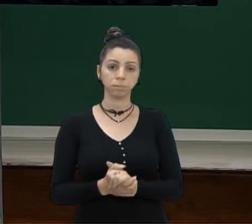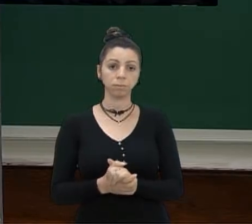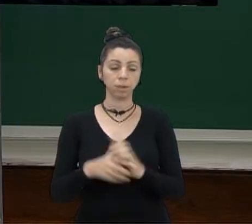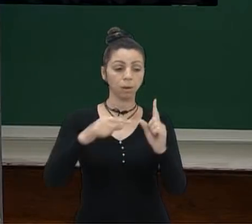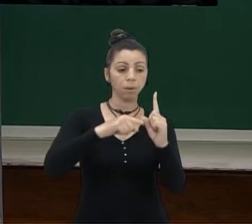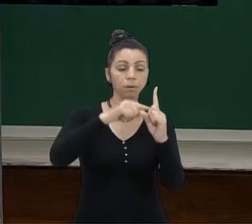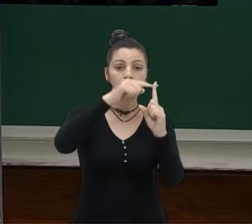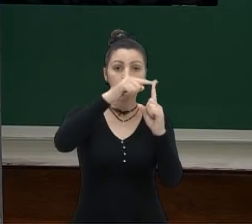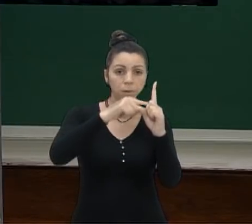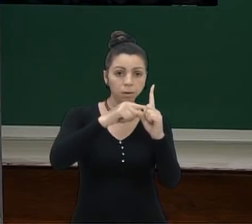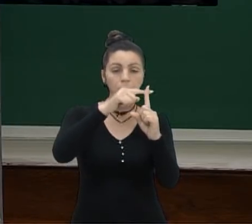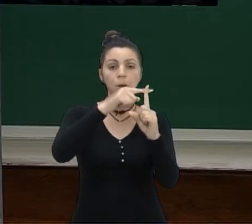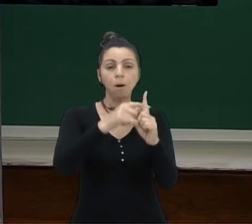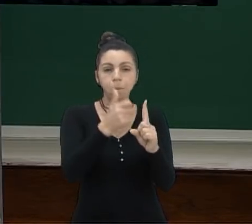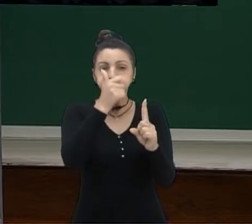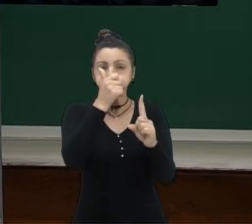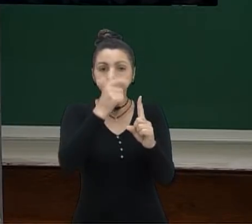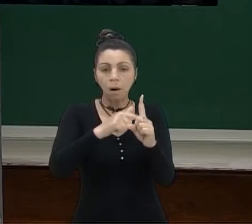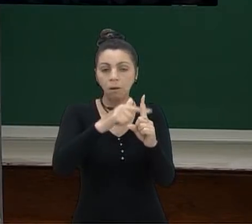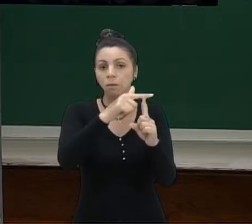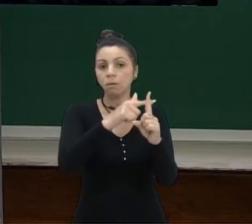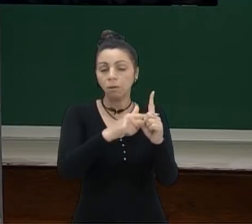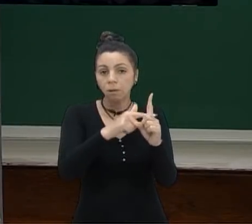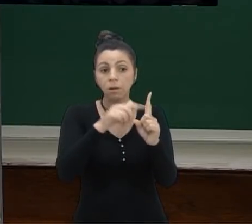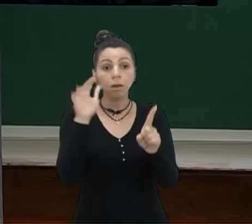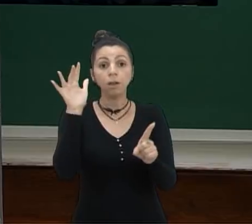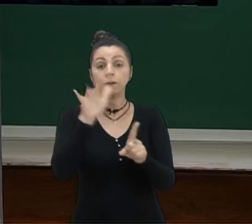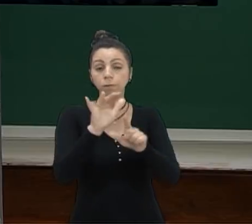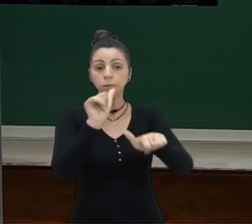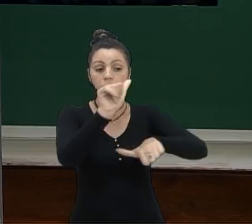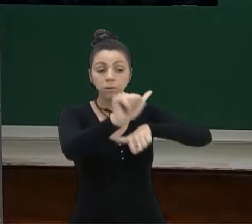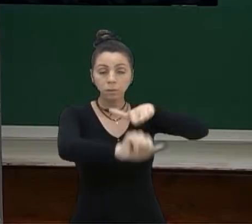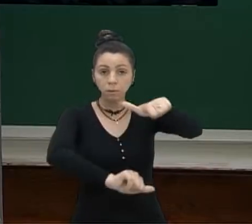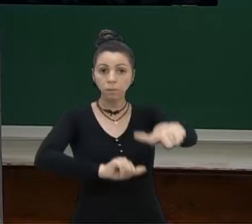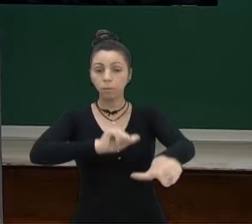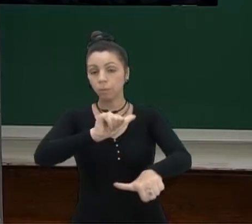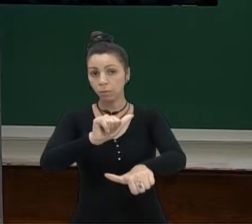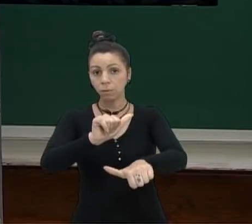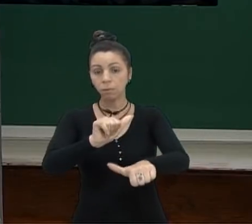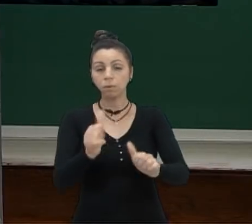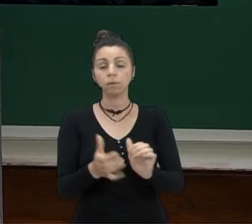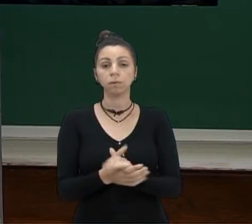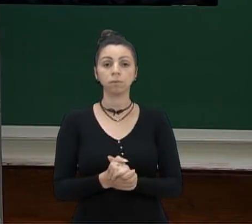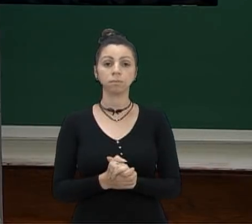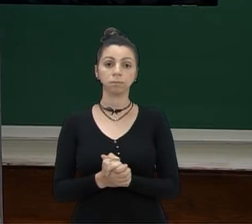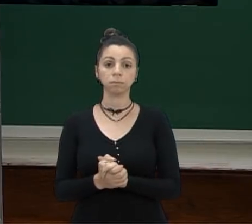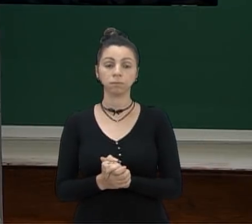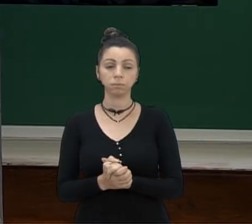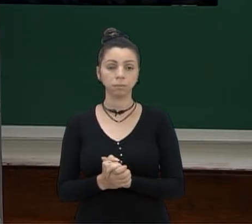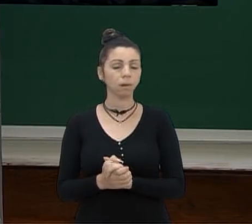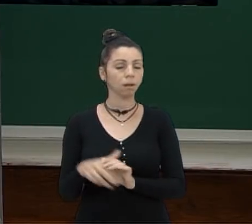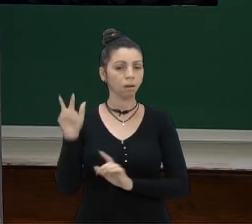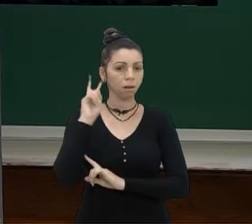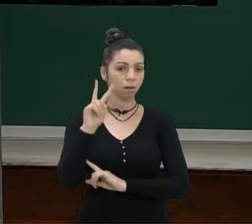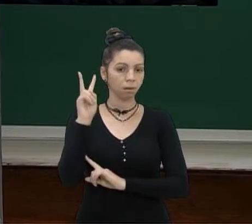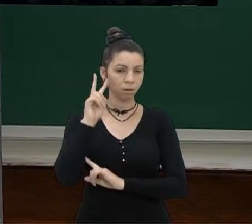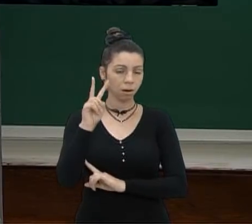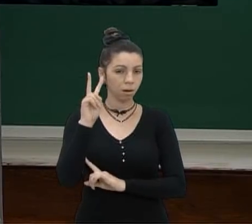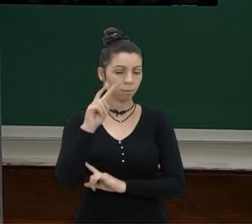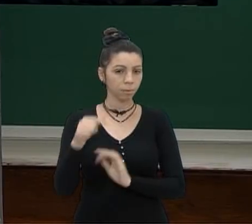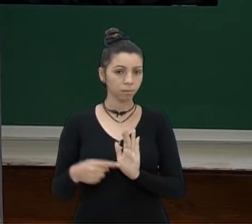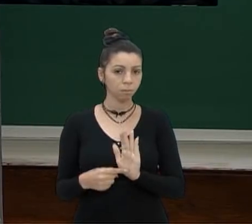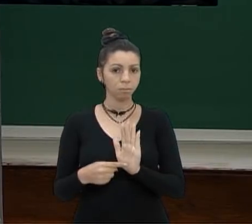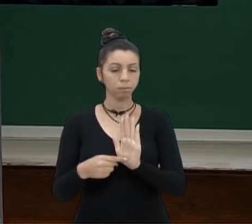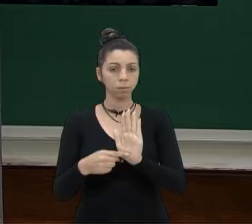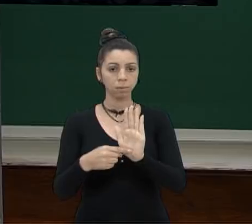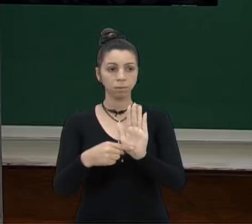temperatura e a pressão influenciam na mudança dos estados físicos. Mas lembra que eu mostrei para vocês uma animação onde